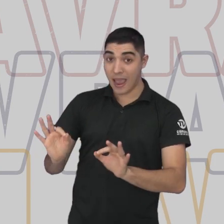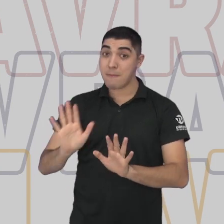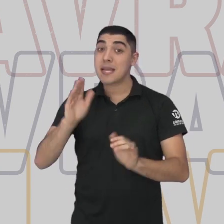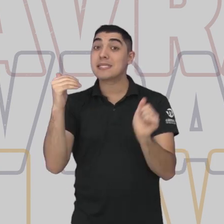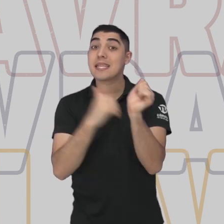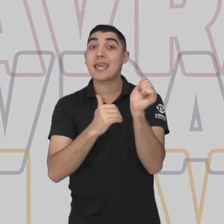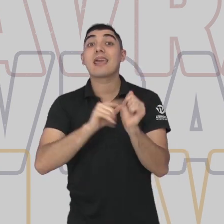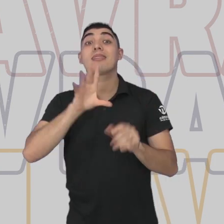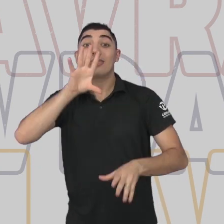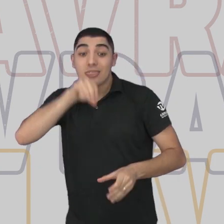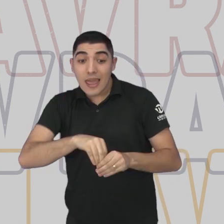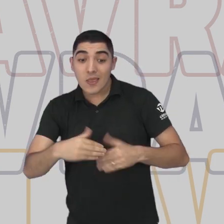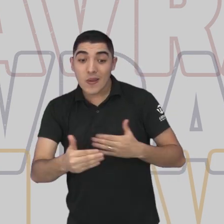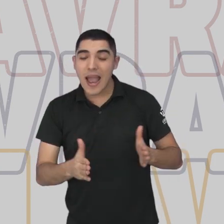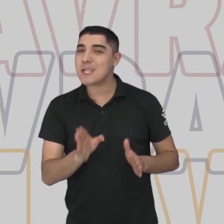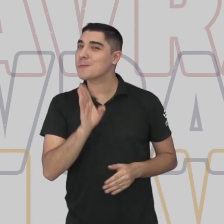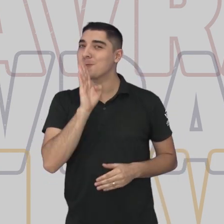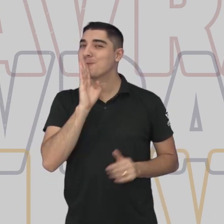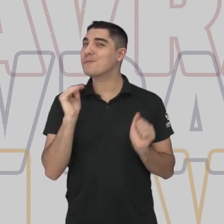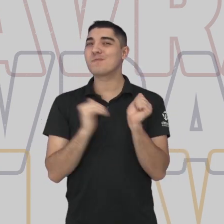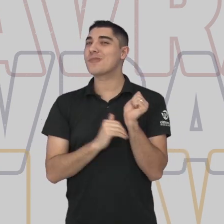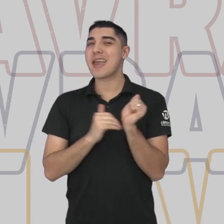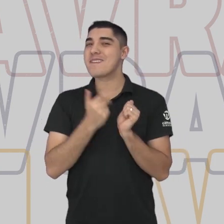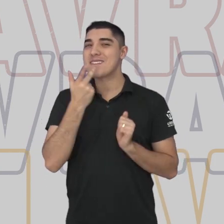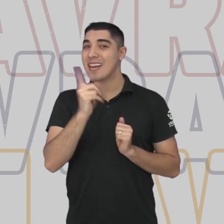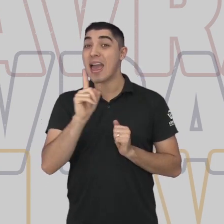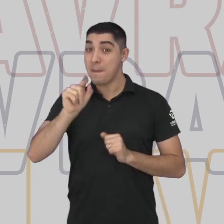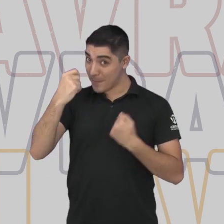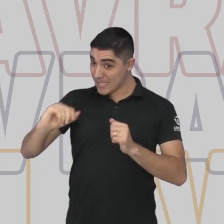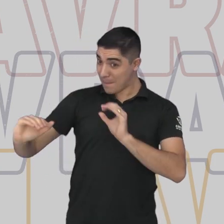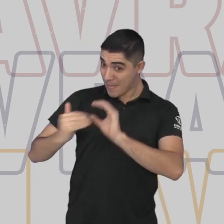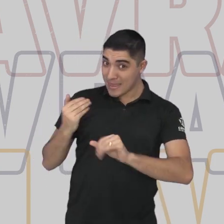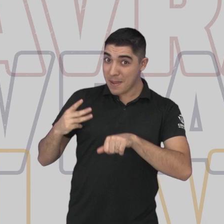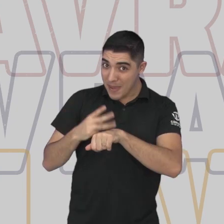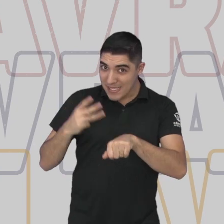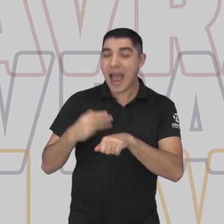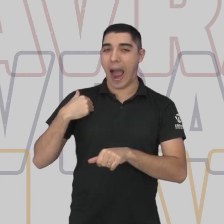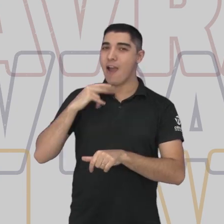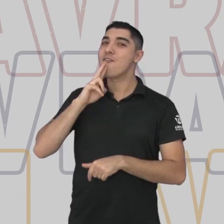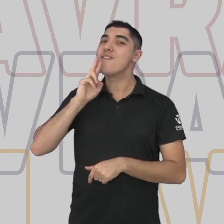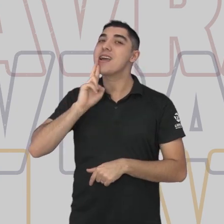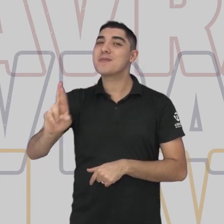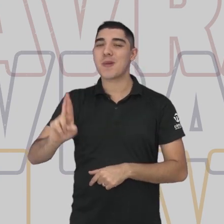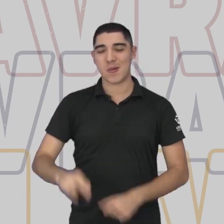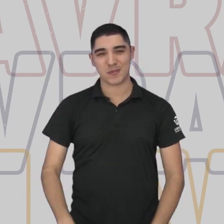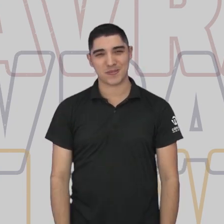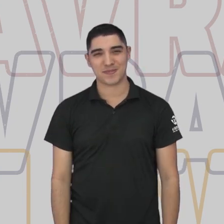né, o segredo para saber, né, o que tem dentro dessa caixa. Aí manda a mensagem lá que eu falo.